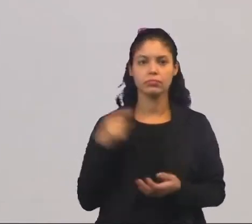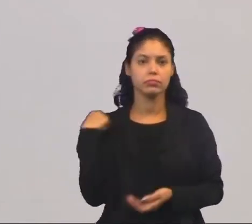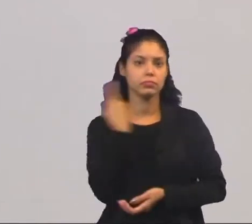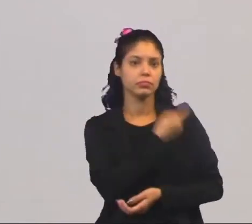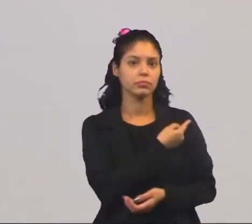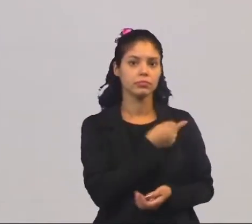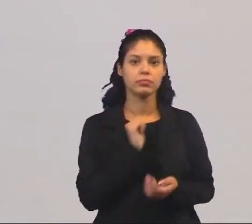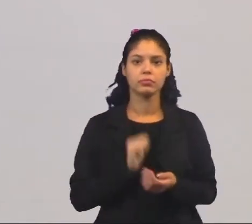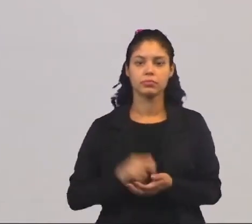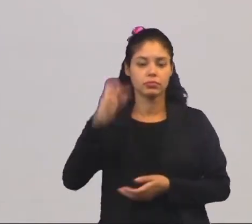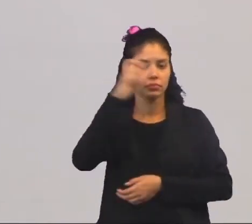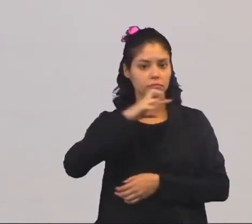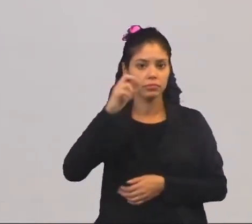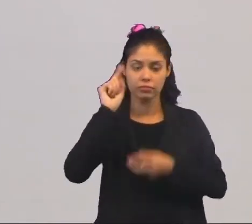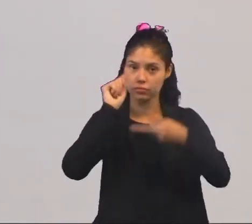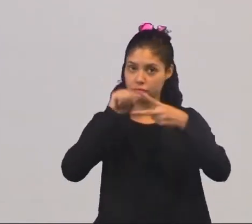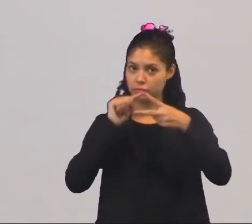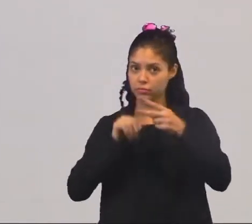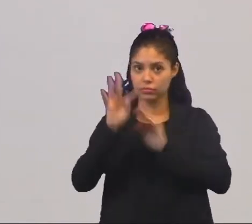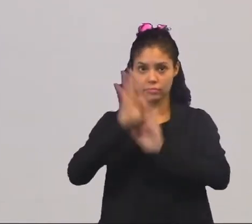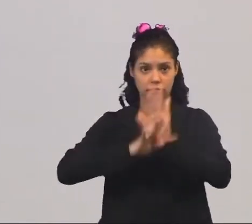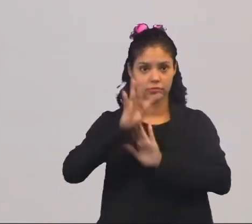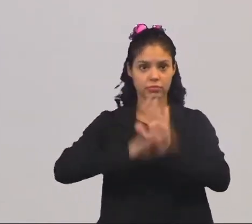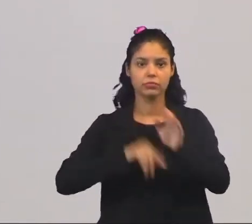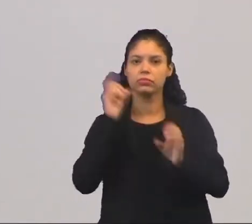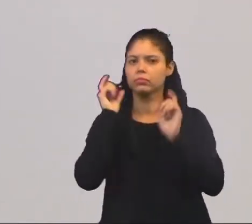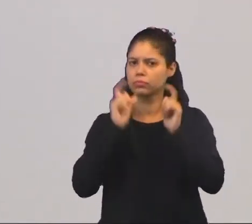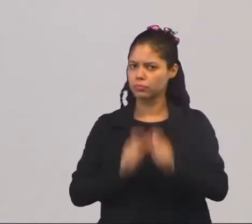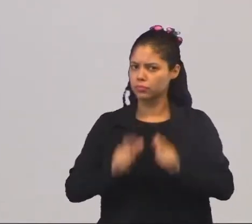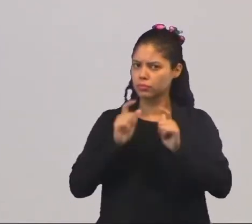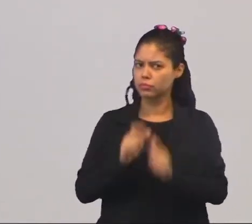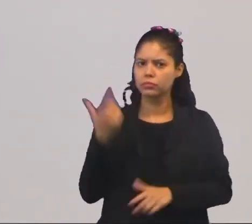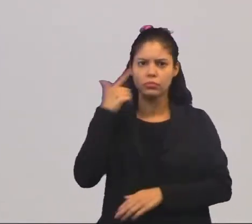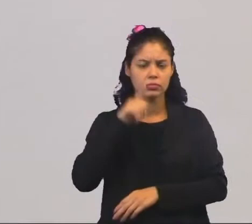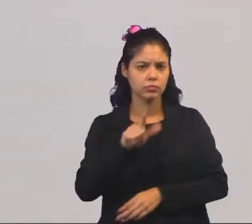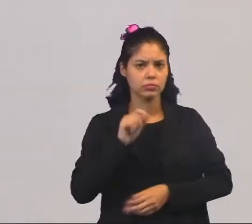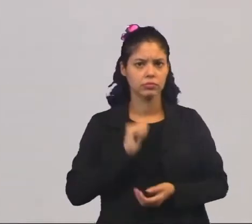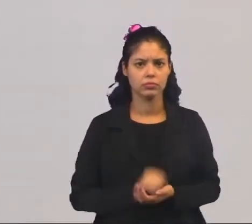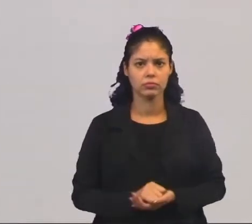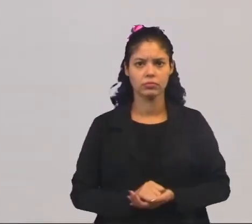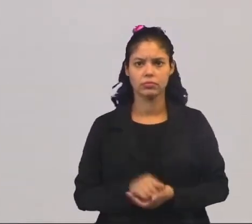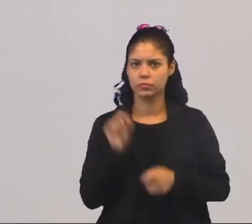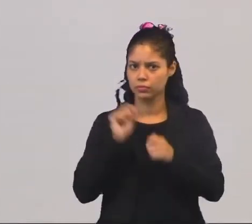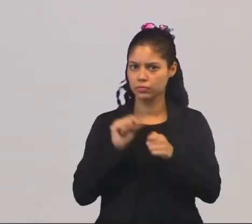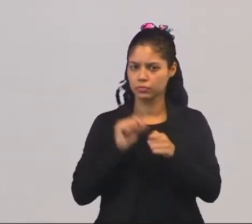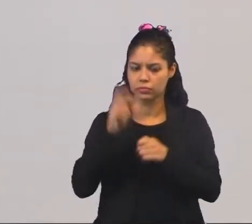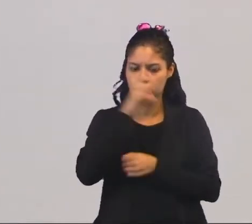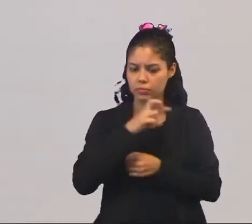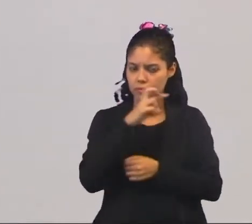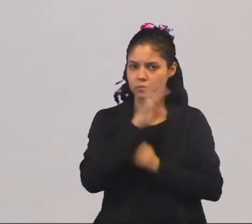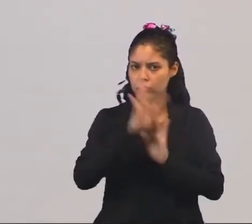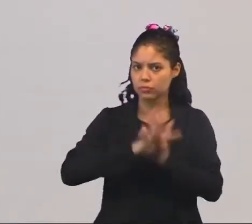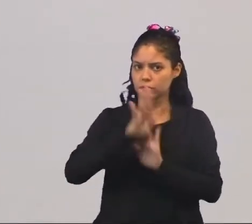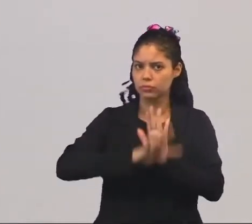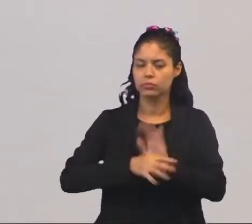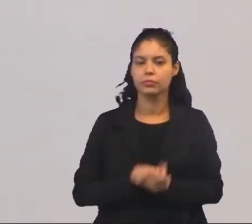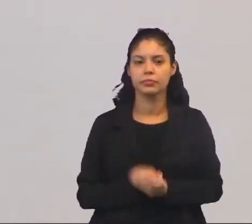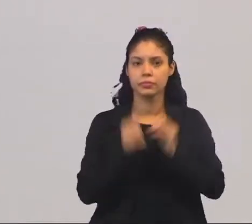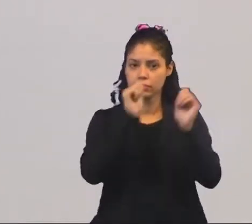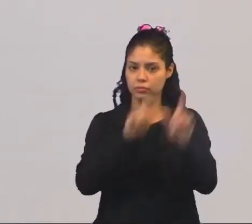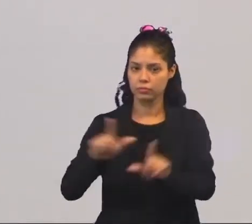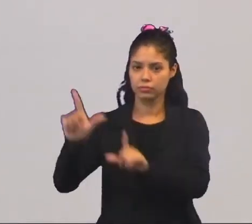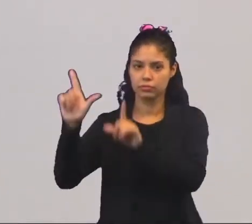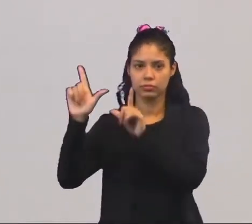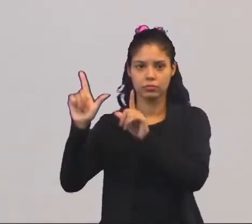fazer análise de 2 textos para que você localize aí e consiga fazer análise desse texto.